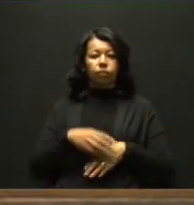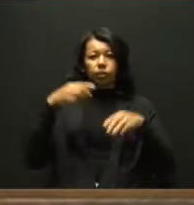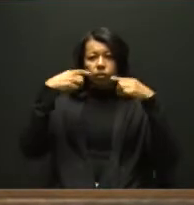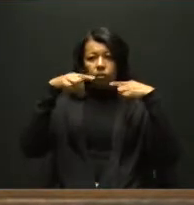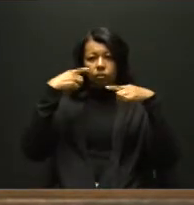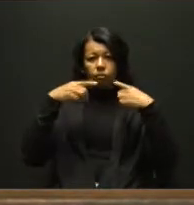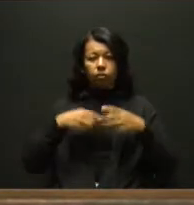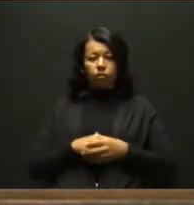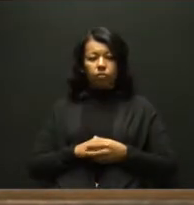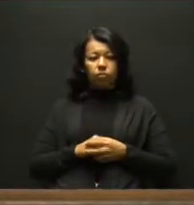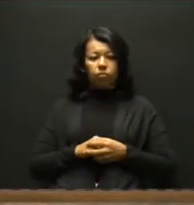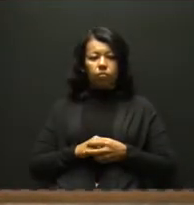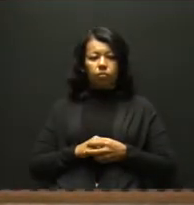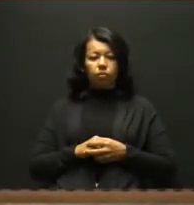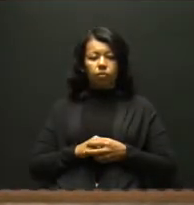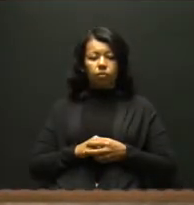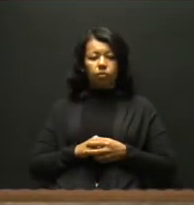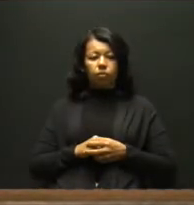discussão